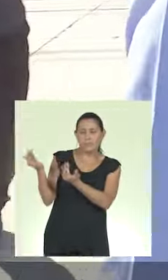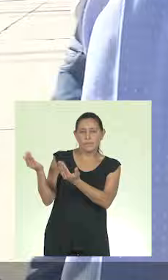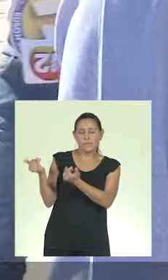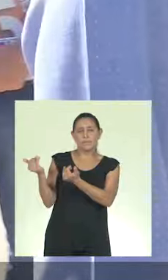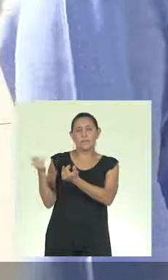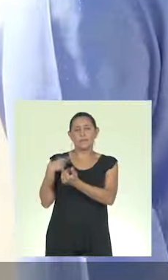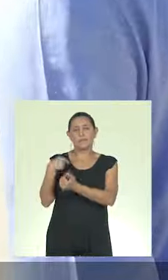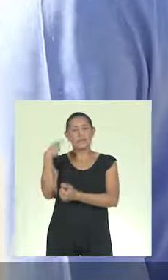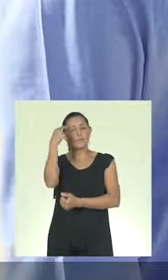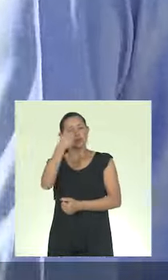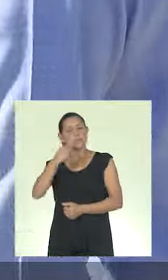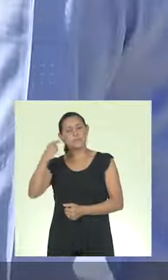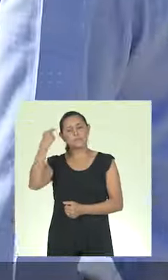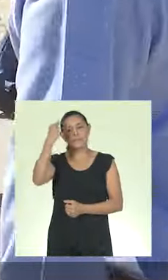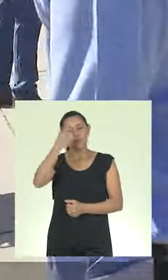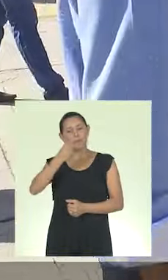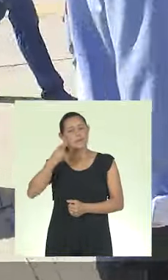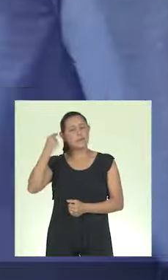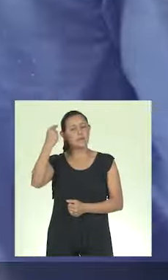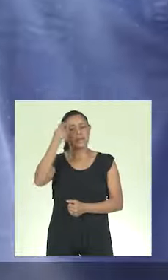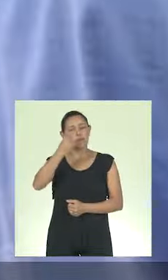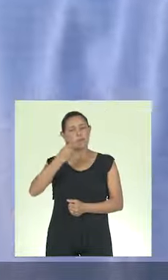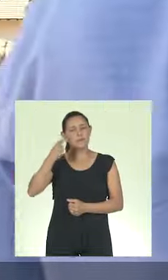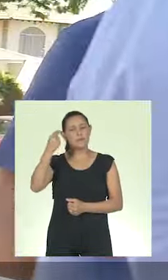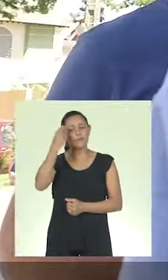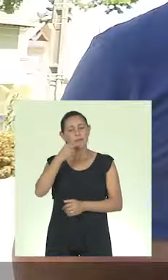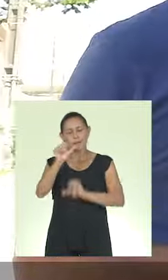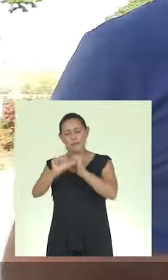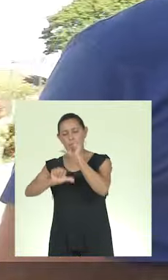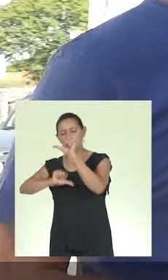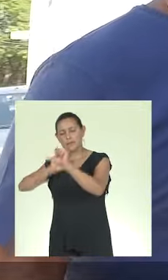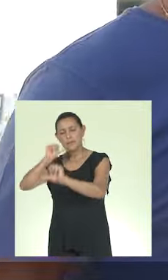Ulisses Maia pra mudar.